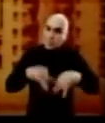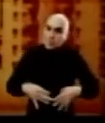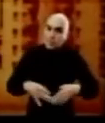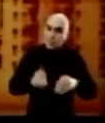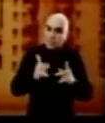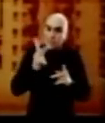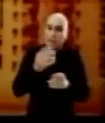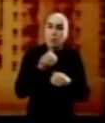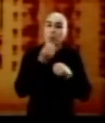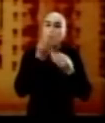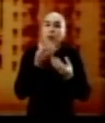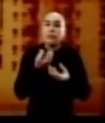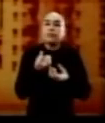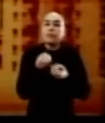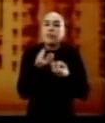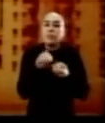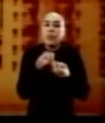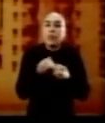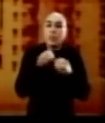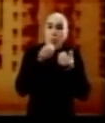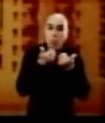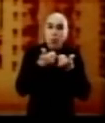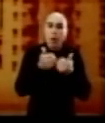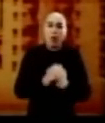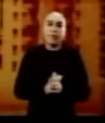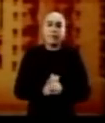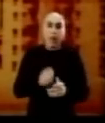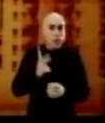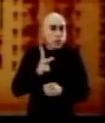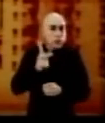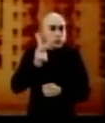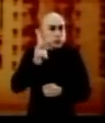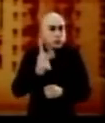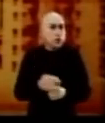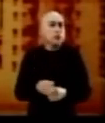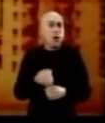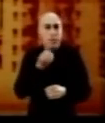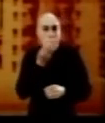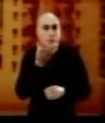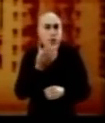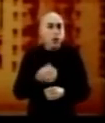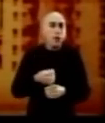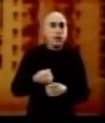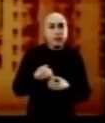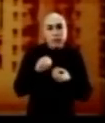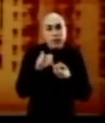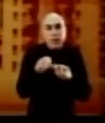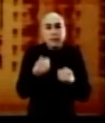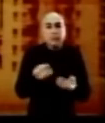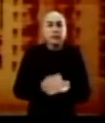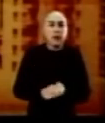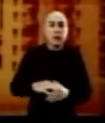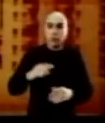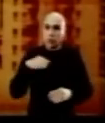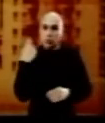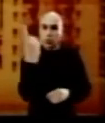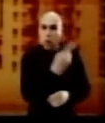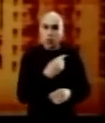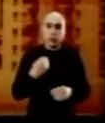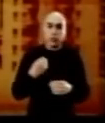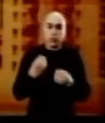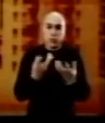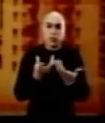boas notícias agora dessa queda que se apresenta, mas a continuidade dessas boas notícias depende de todos nós, da nossa